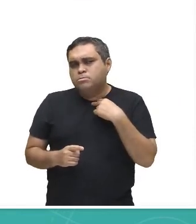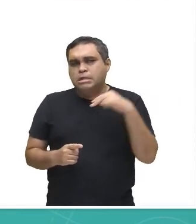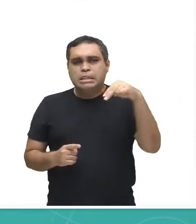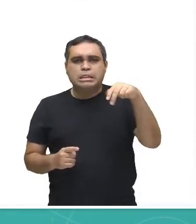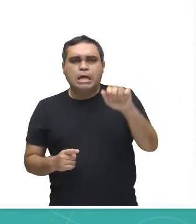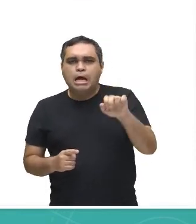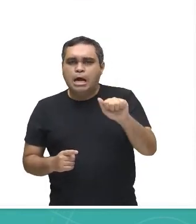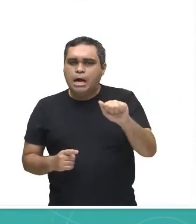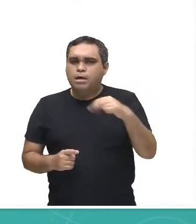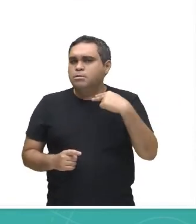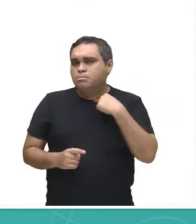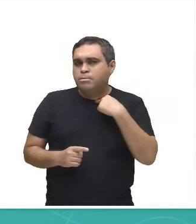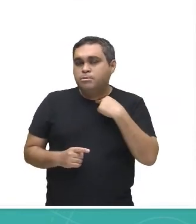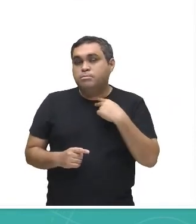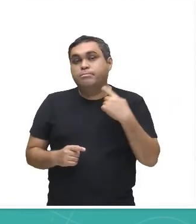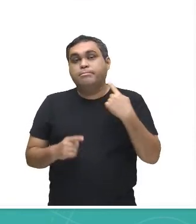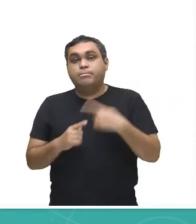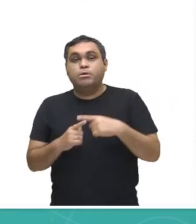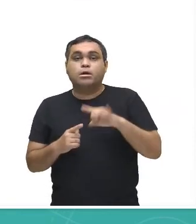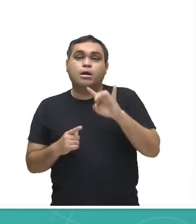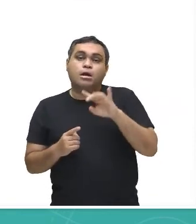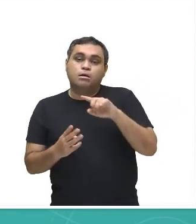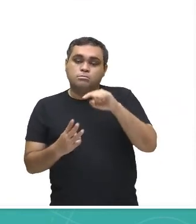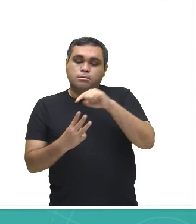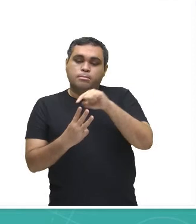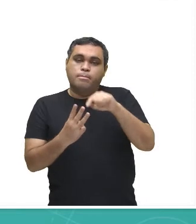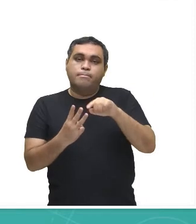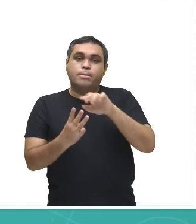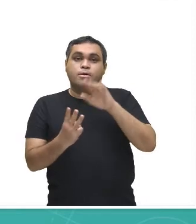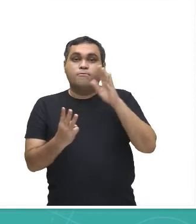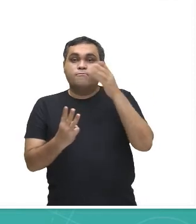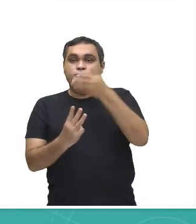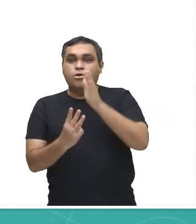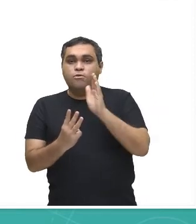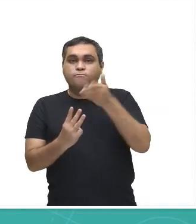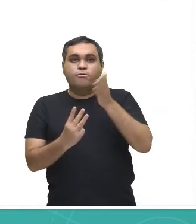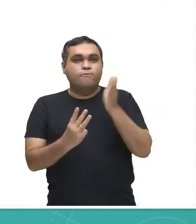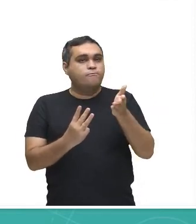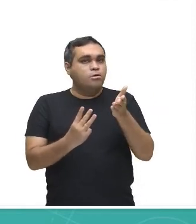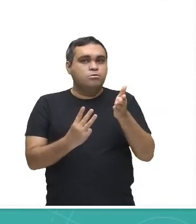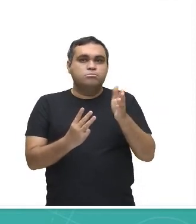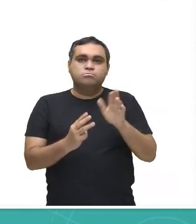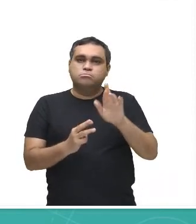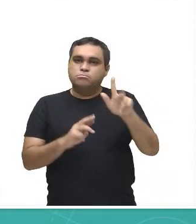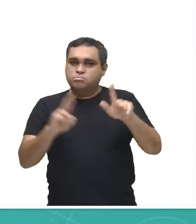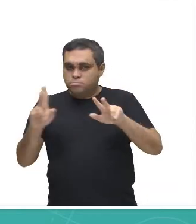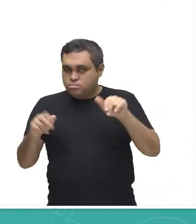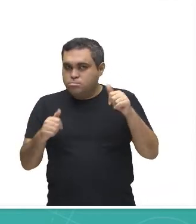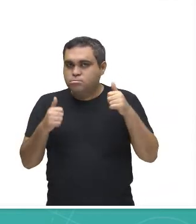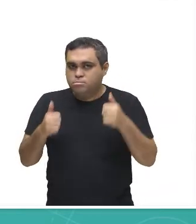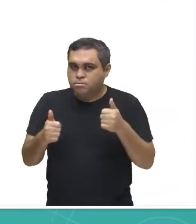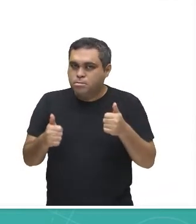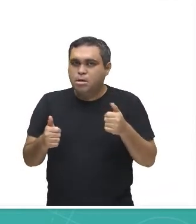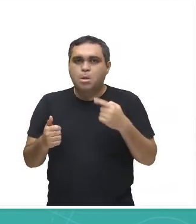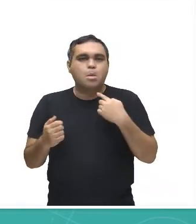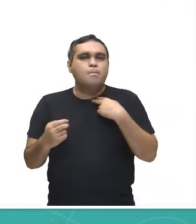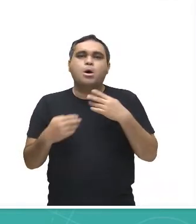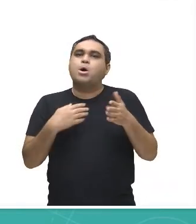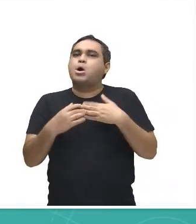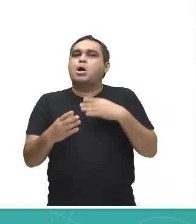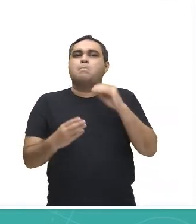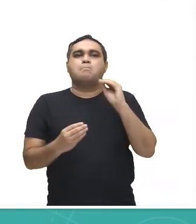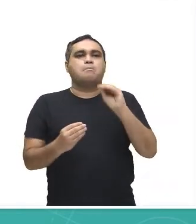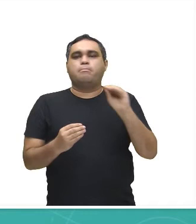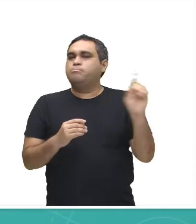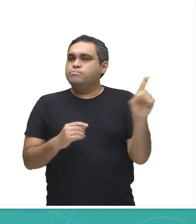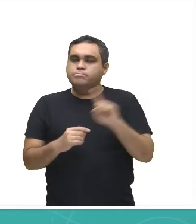cada preposition tem um uso específico. Eu não posso sair usando do jeito que eu quiser, a hora que eu quiser, onde eu quiser, tá? Então,